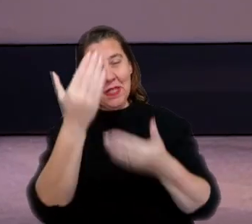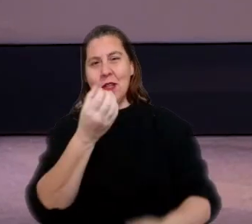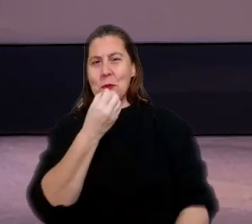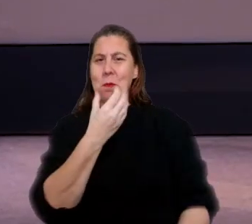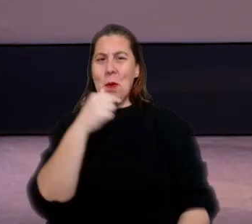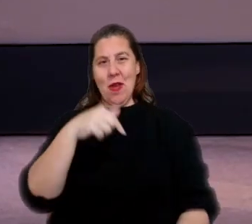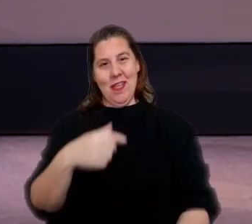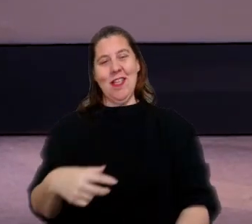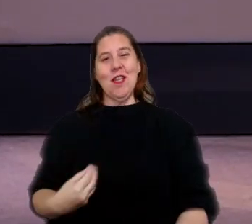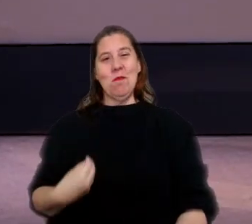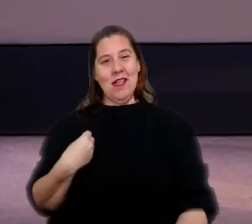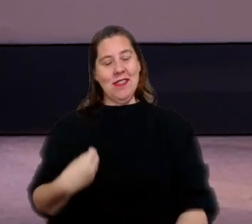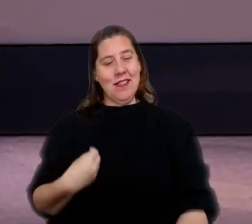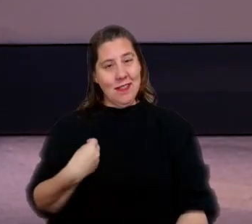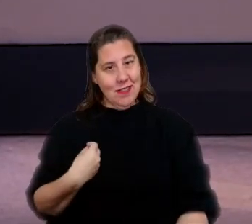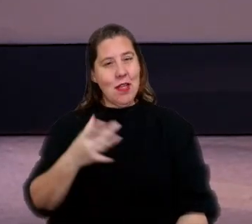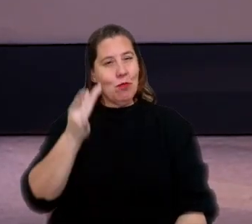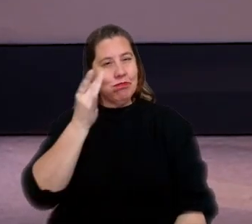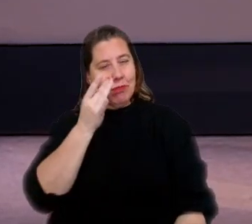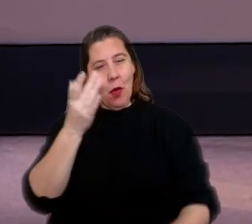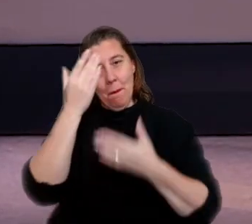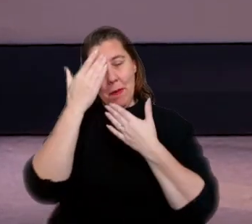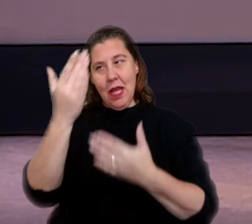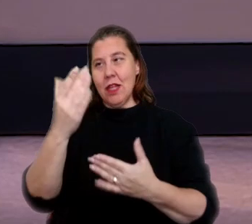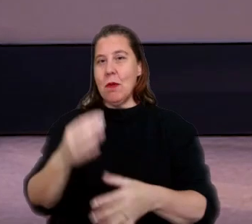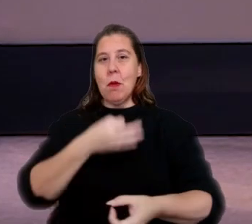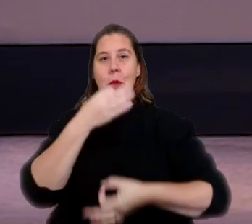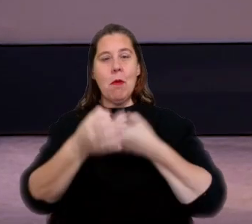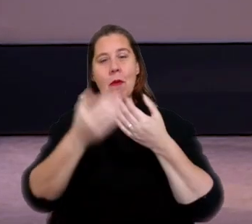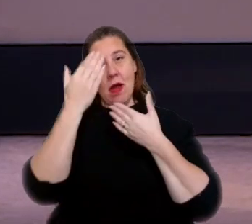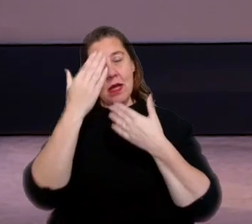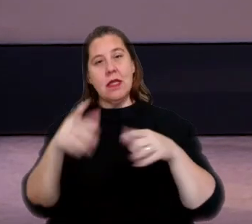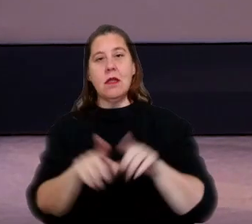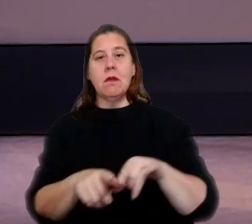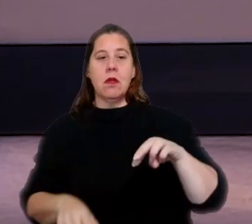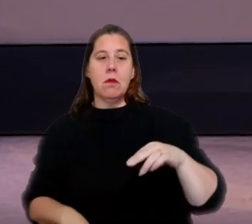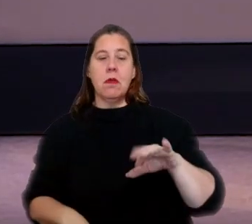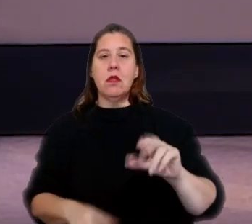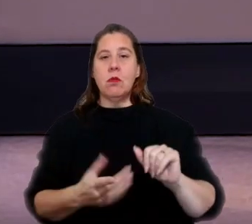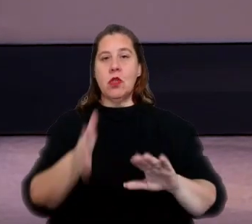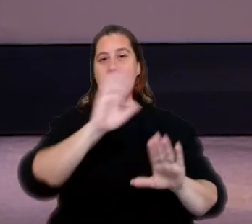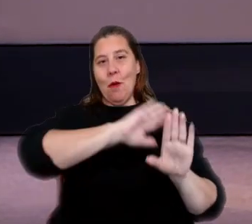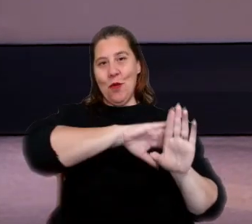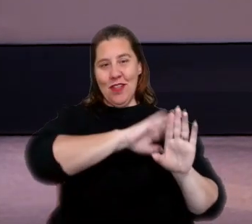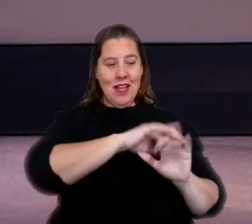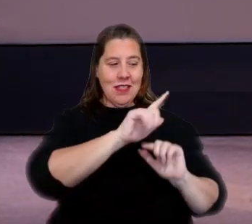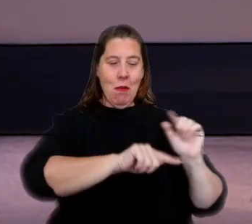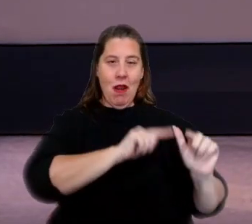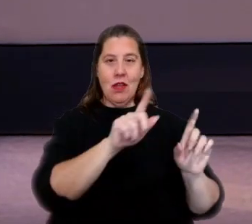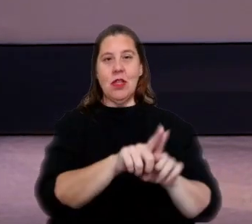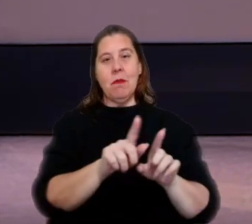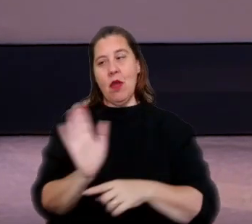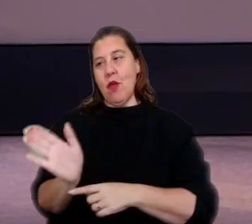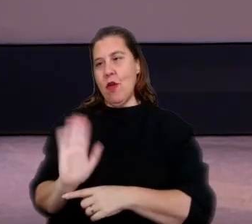bem-vindo. Obrigado, bom estar aqui agora presencialmente. Obrigado pelo convite, obrigado, Flávia, pelos comentários. Agradeço também ao MIS, todo mundo que está por trás do ciclo.